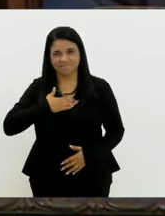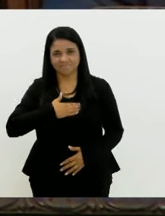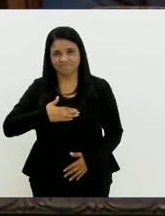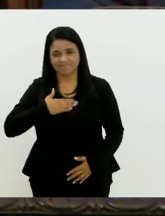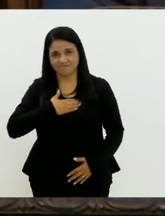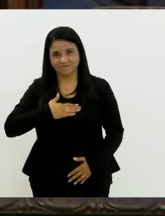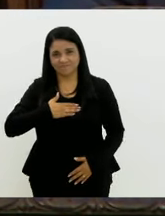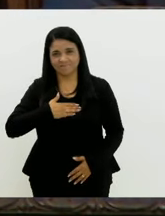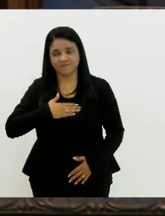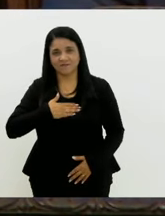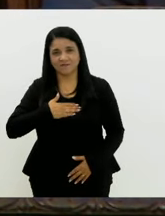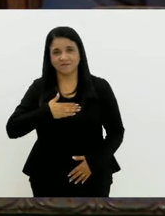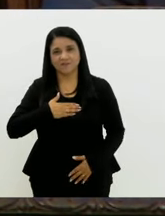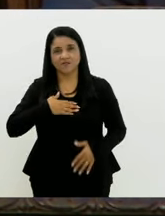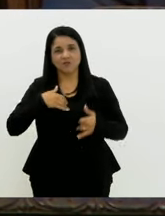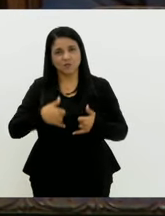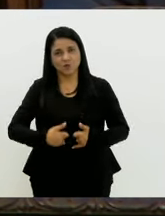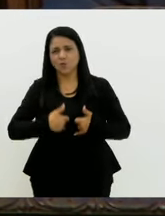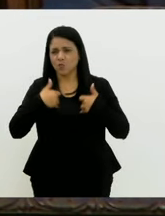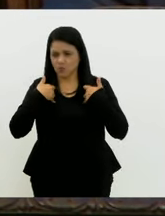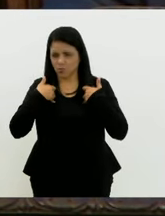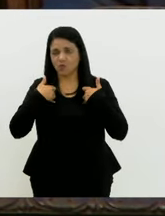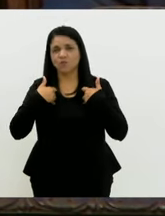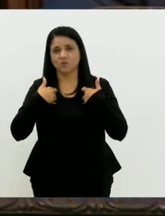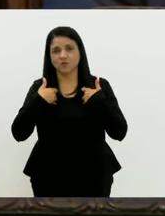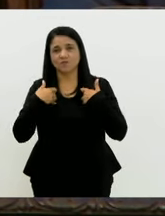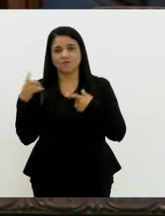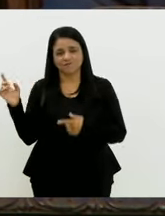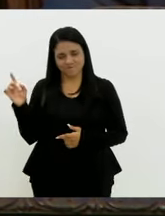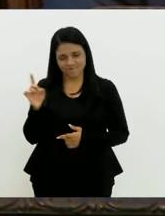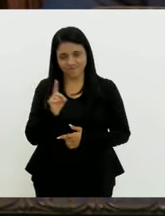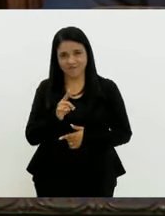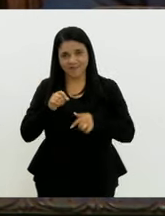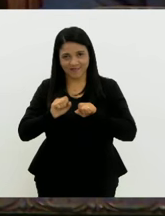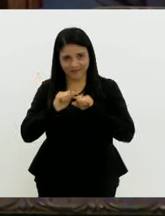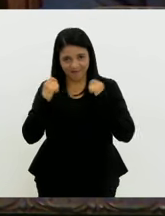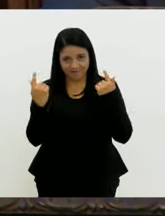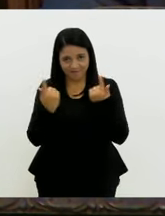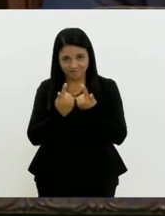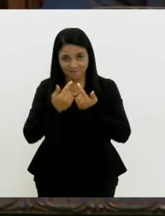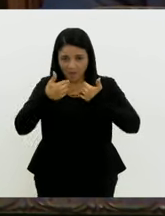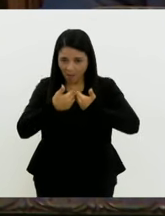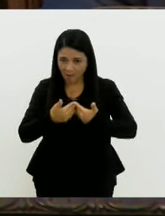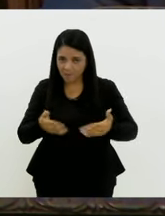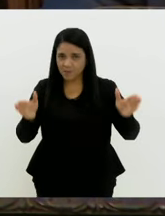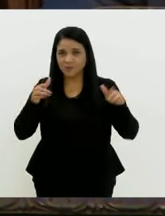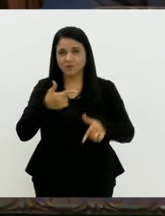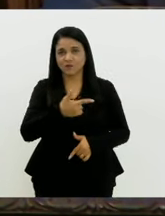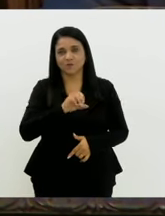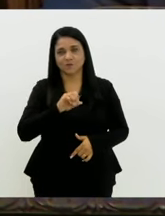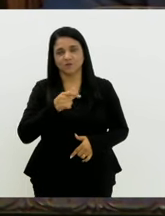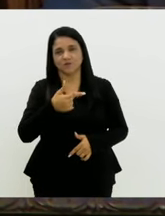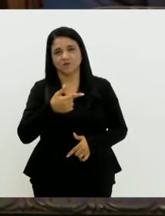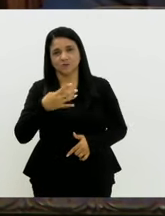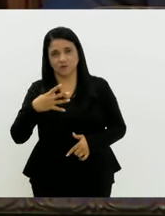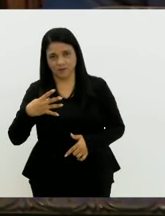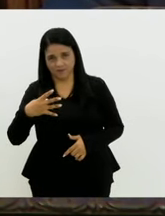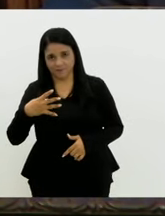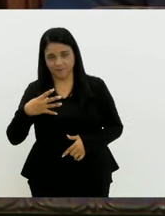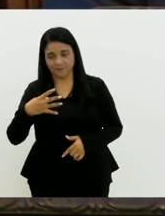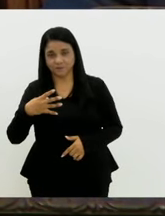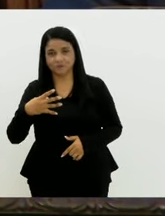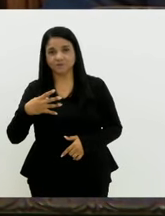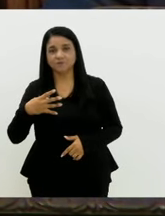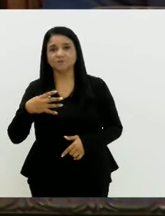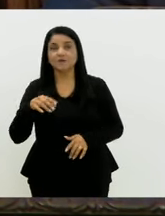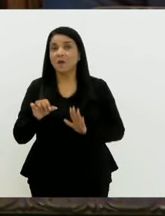e honra que eu venho a essa casa para a abertura do ano legislativo. É a primeira vez